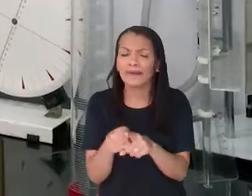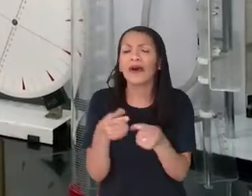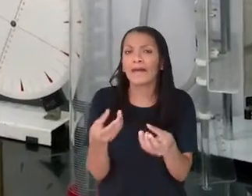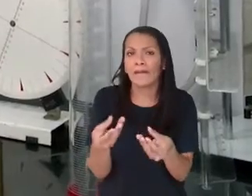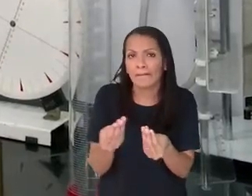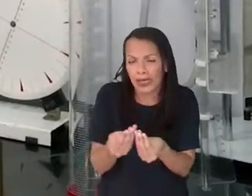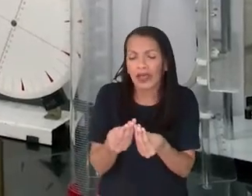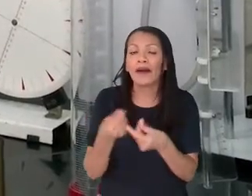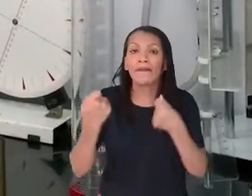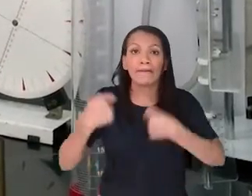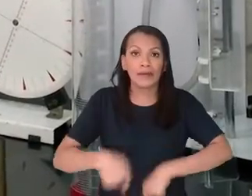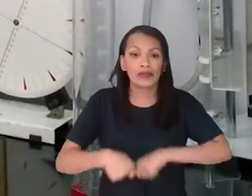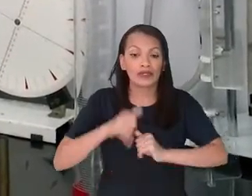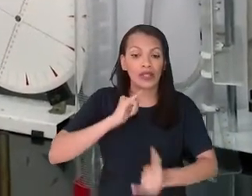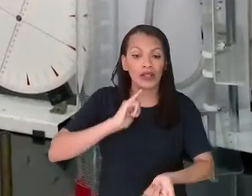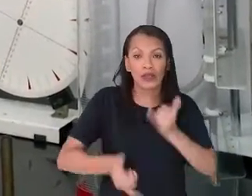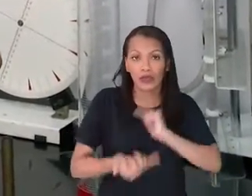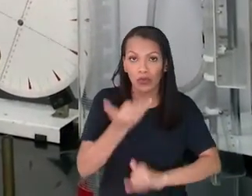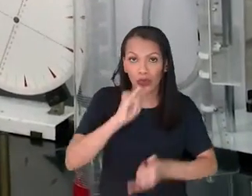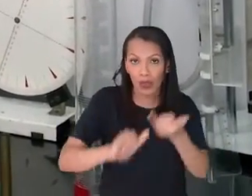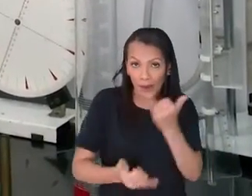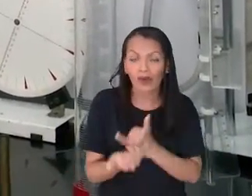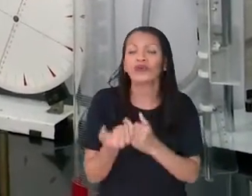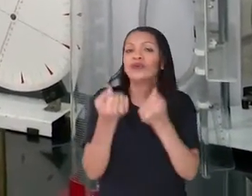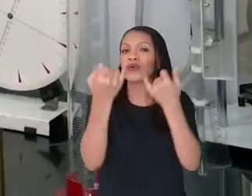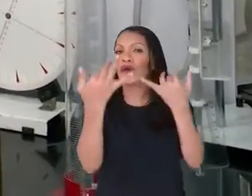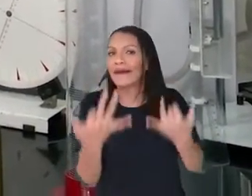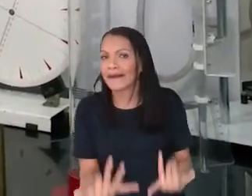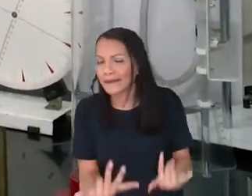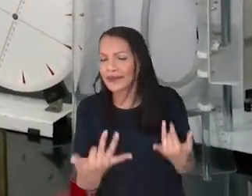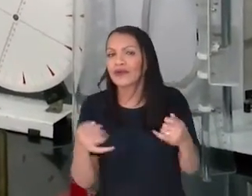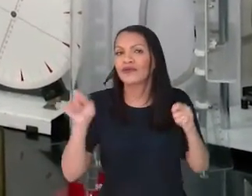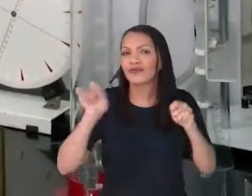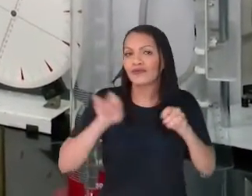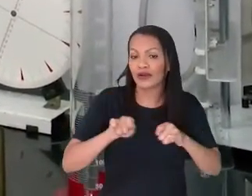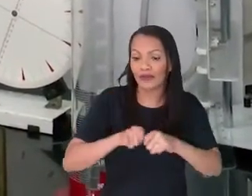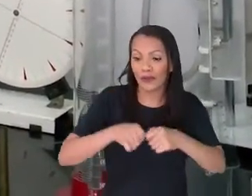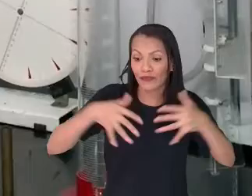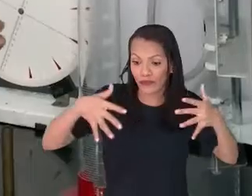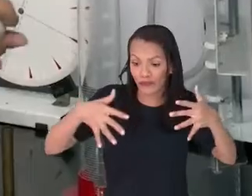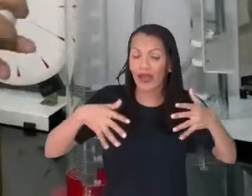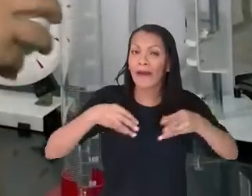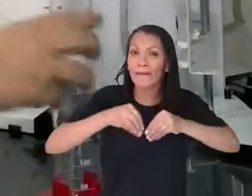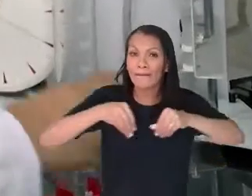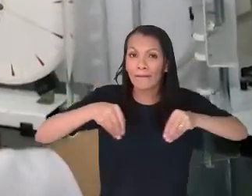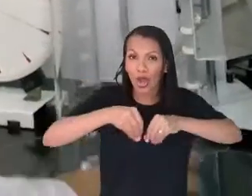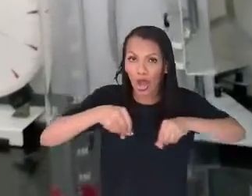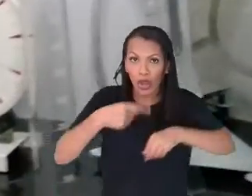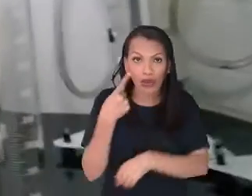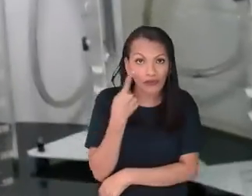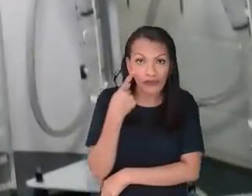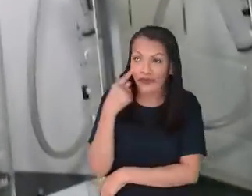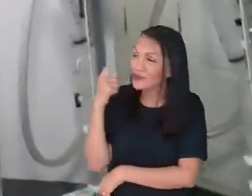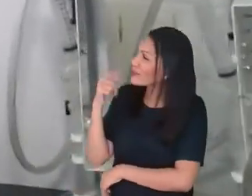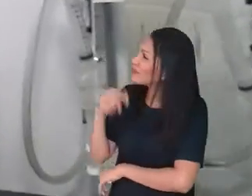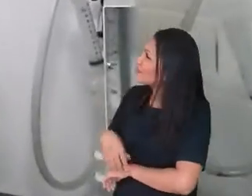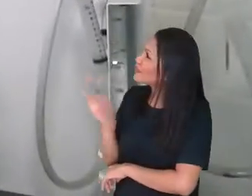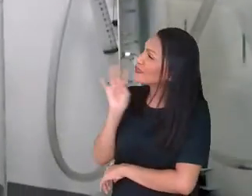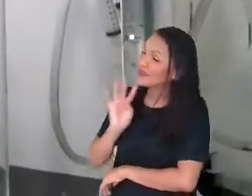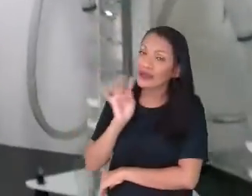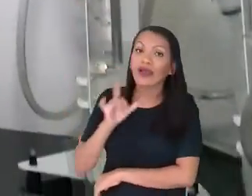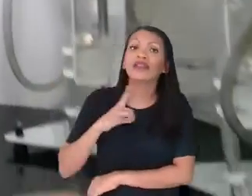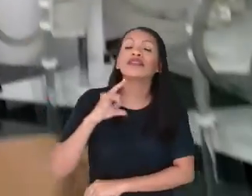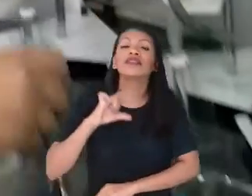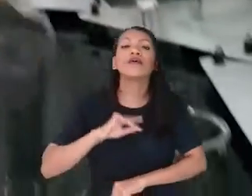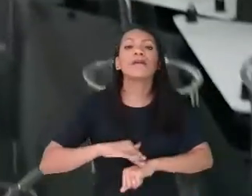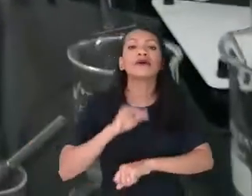laboratório fazer uma explicação ou uma reação que ele transforme em pó. Vejam que legal. O que eu tenho